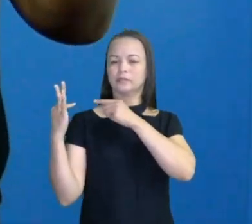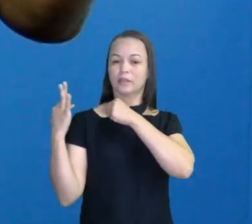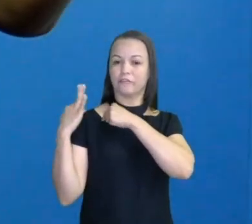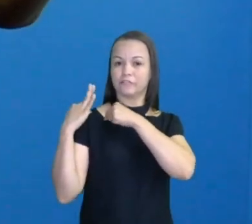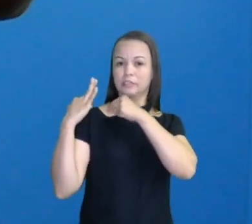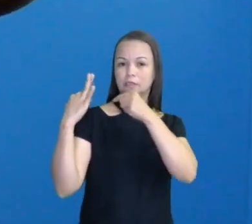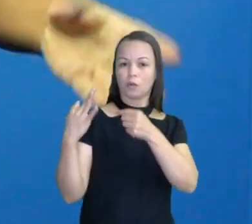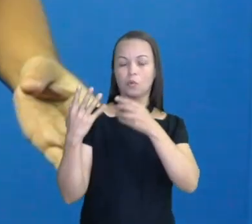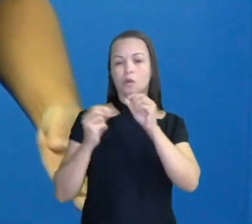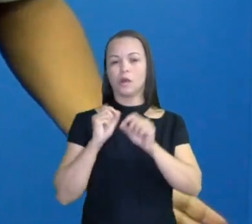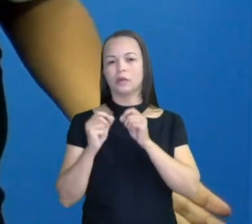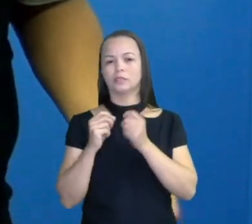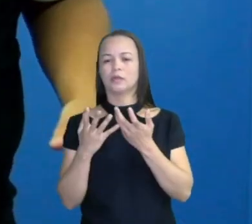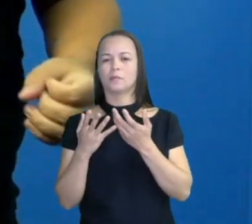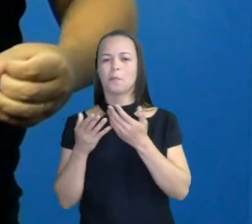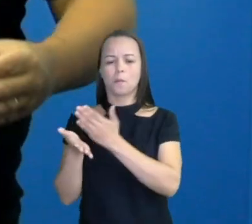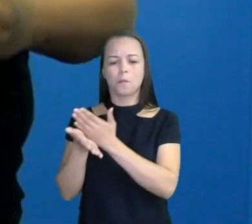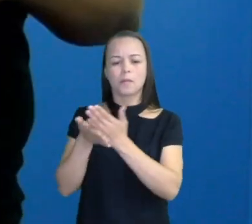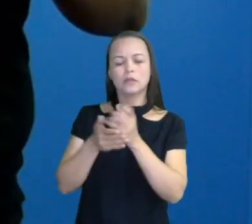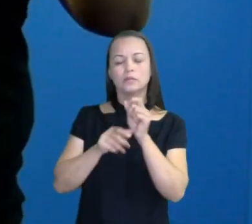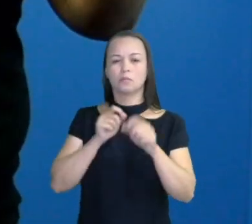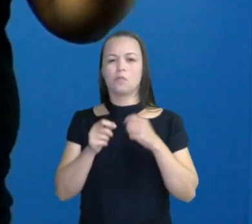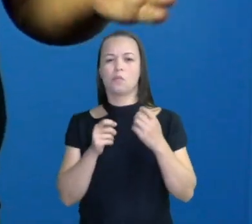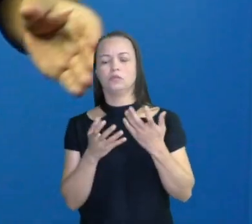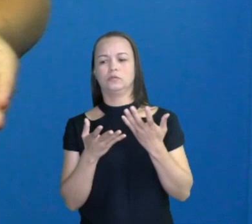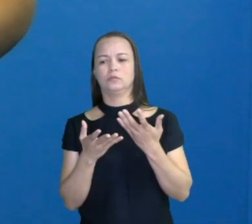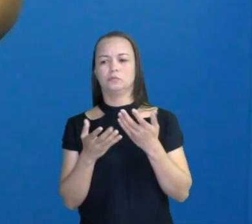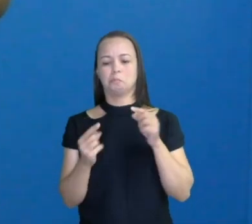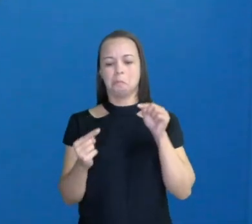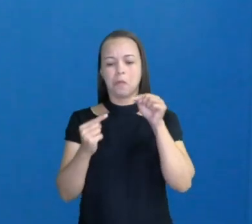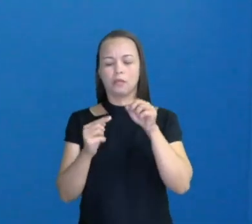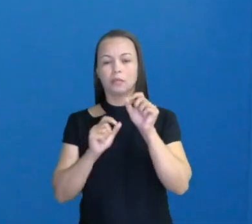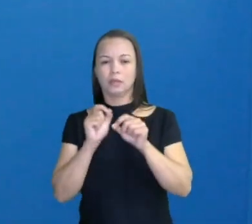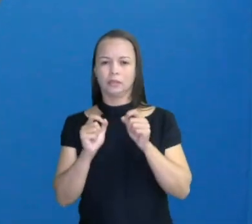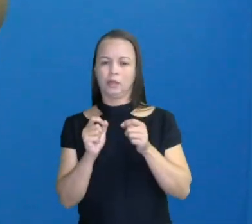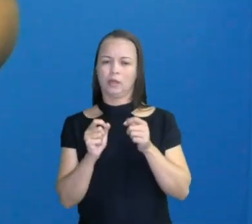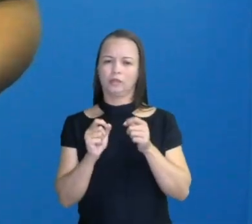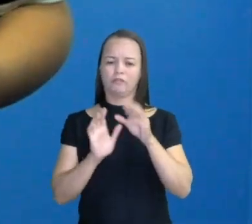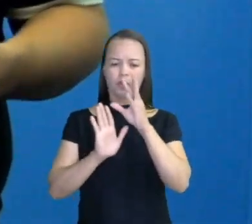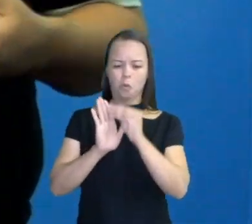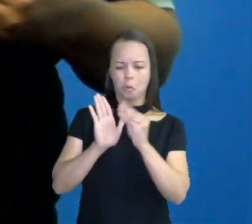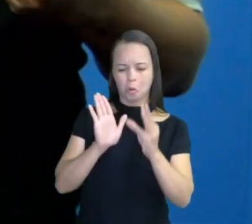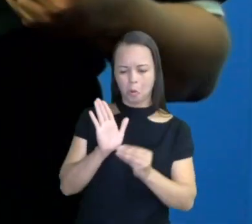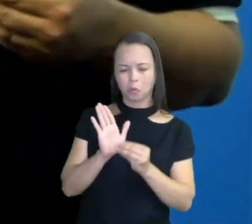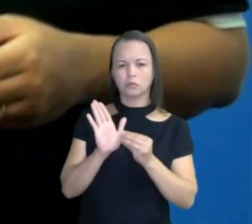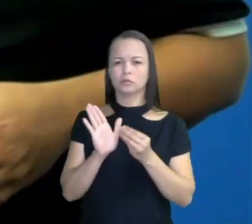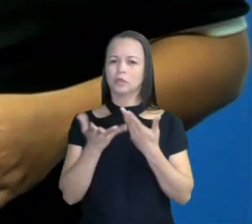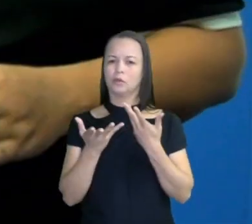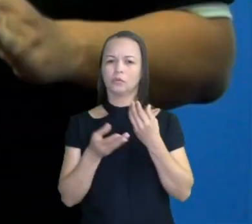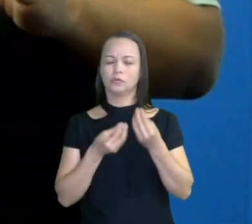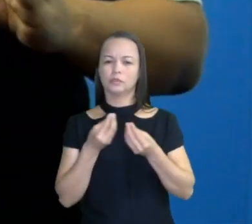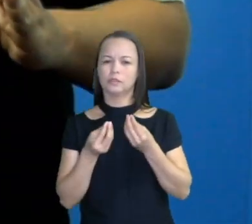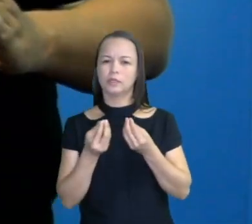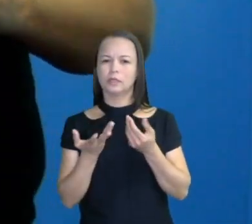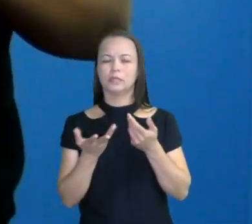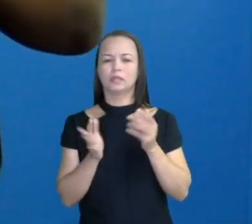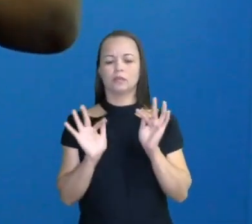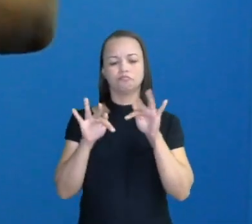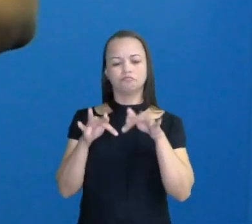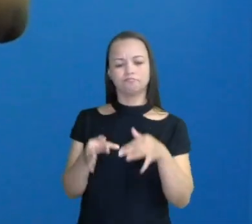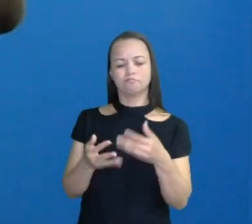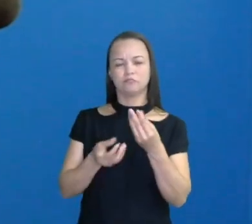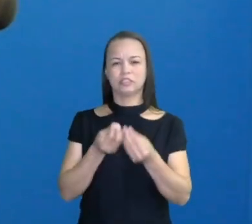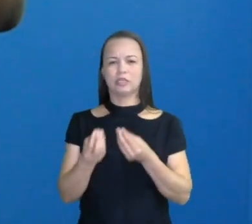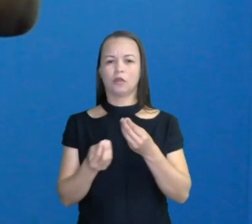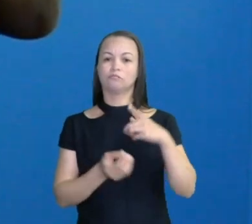um ponto de partida, certo? A gente começa a definir um conteúdo e alimentar, para no final a